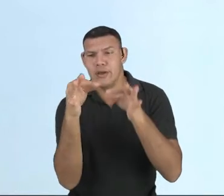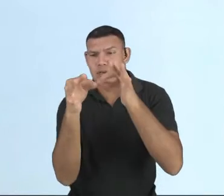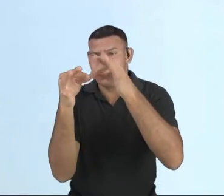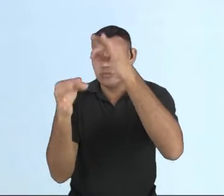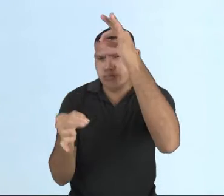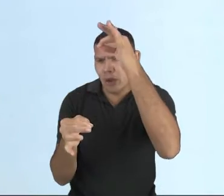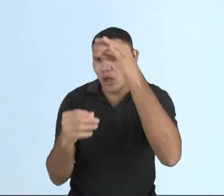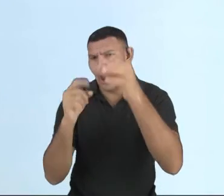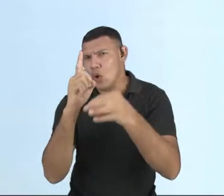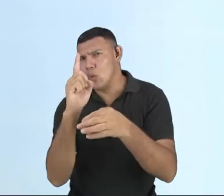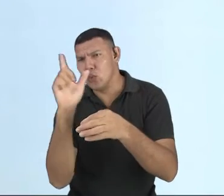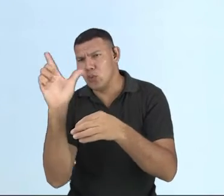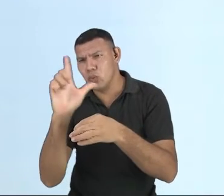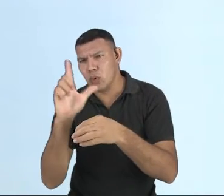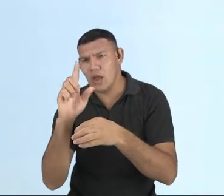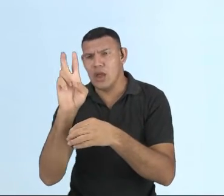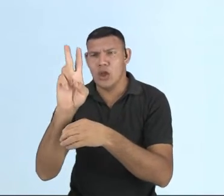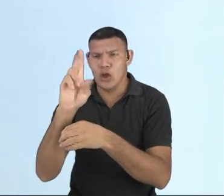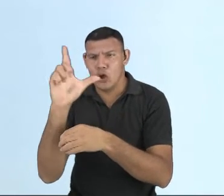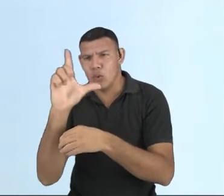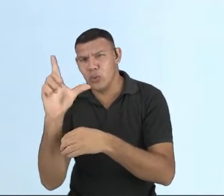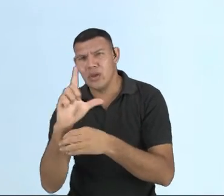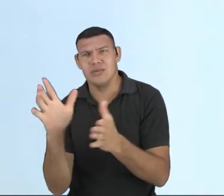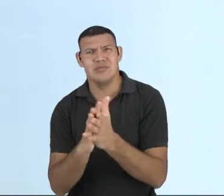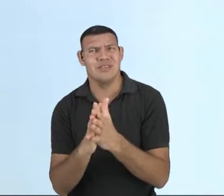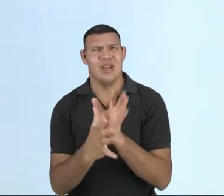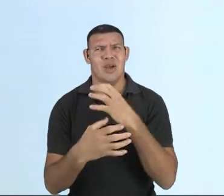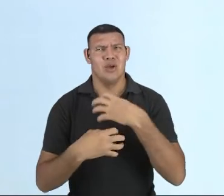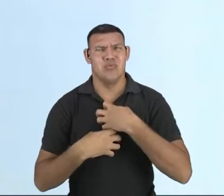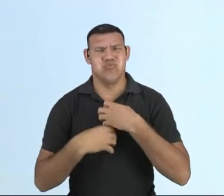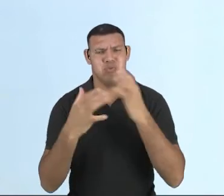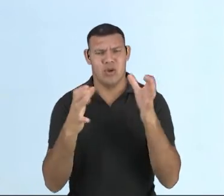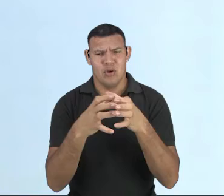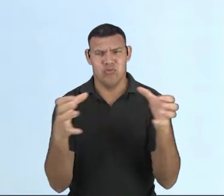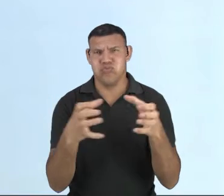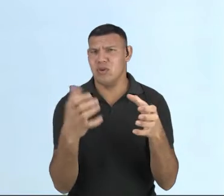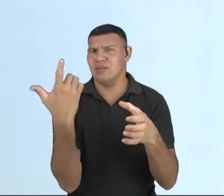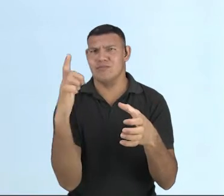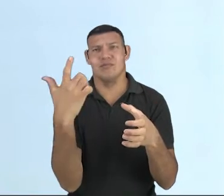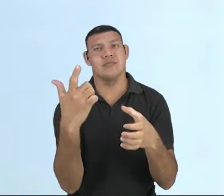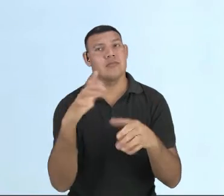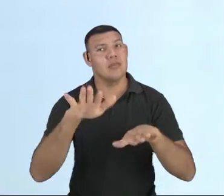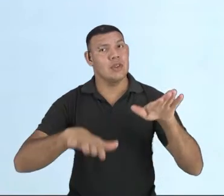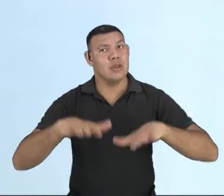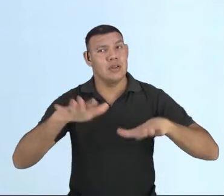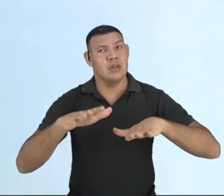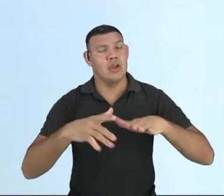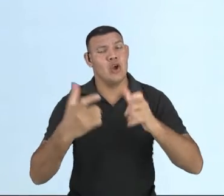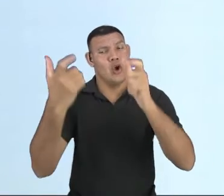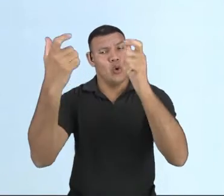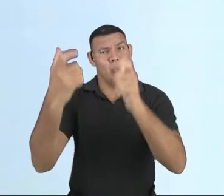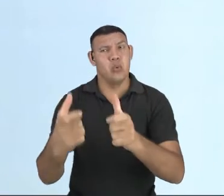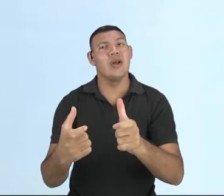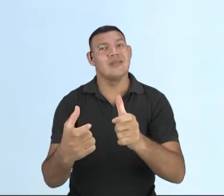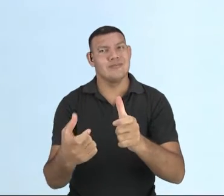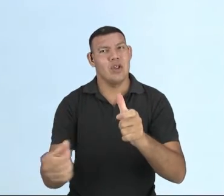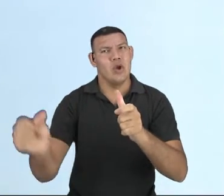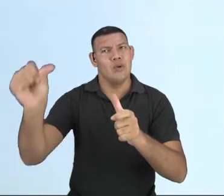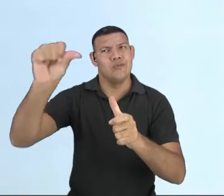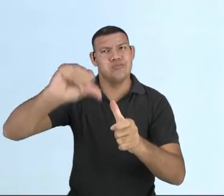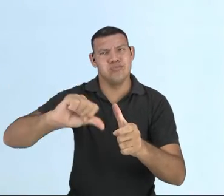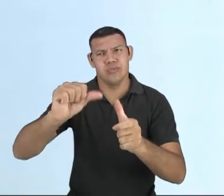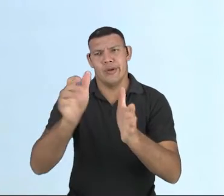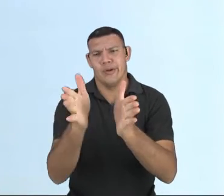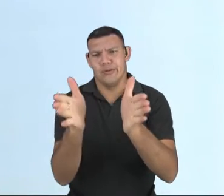3 litros, eles não vão possuir uma forma própria, eles vão possuir a forma do recipiente que eles vão ocupar. E